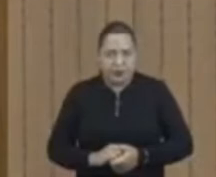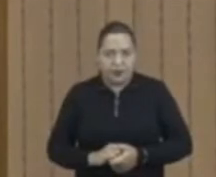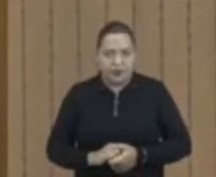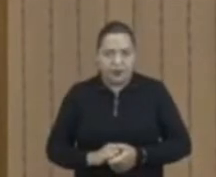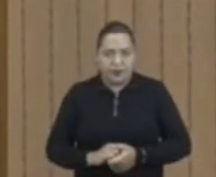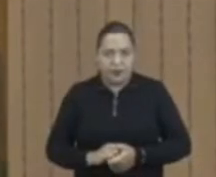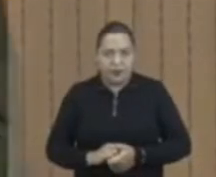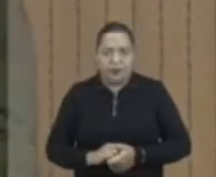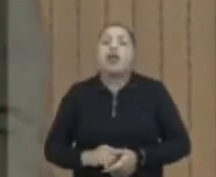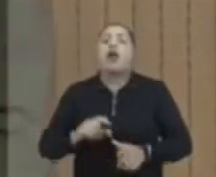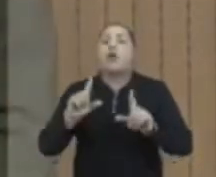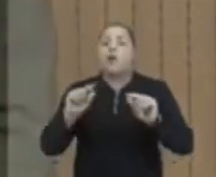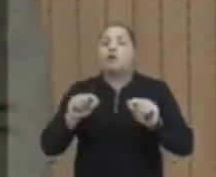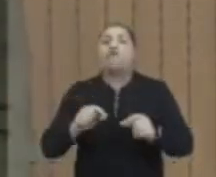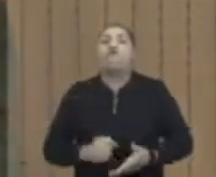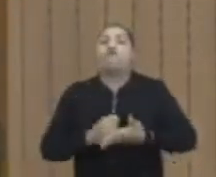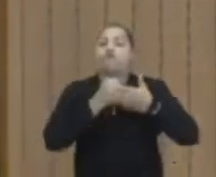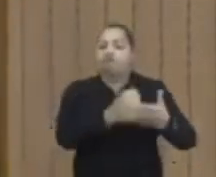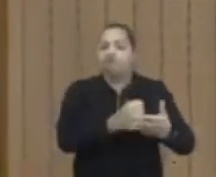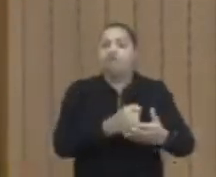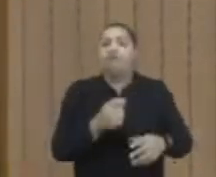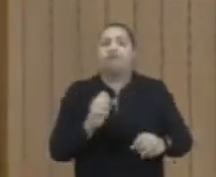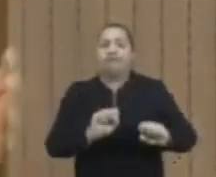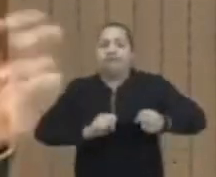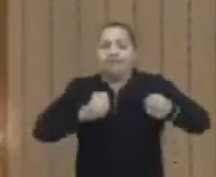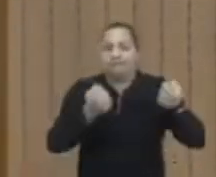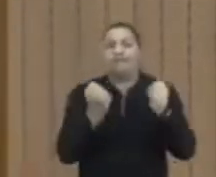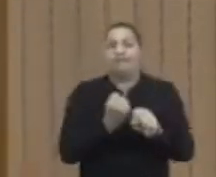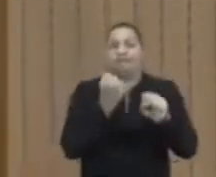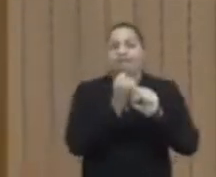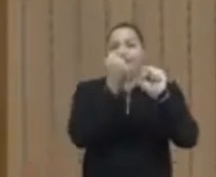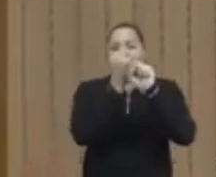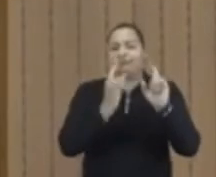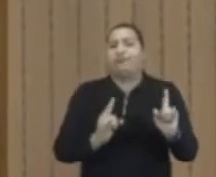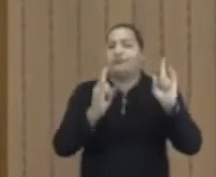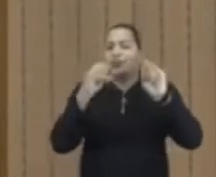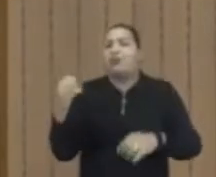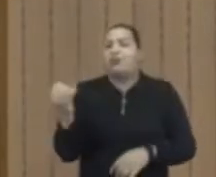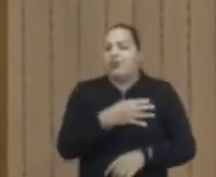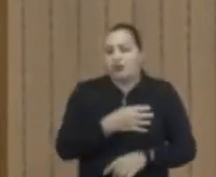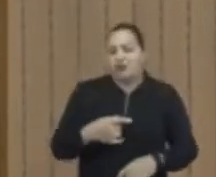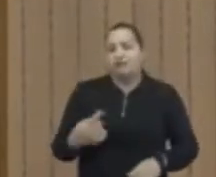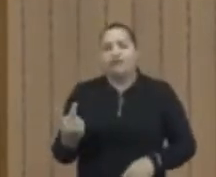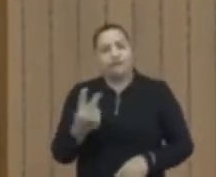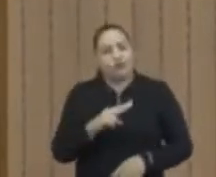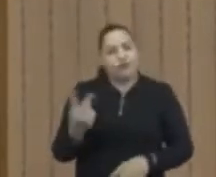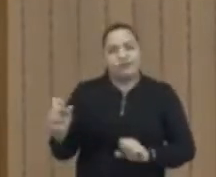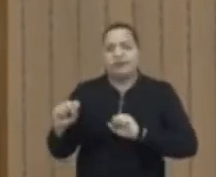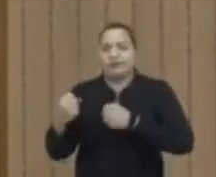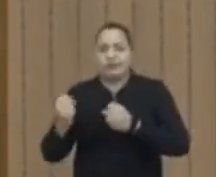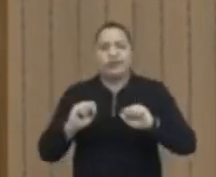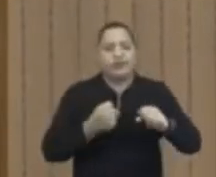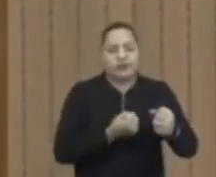efetiva a nossa entrega do nosso prédio, do nosso novo prédio, né? E como falou o amigo também, o Biratã, que é